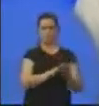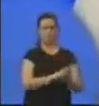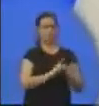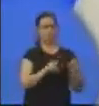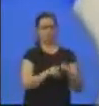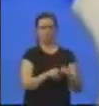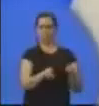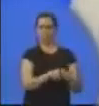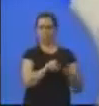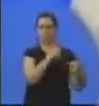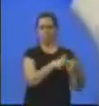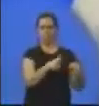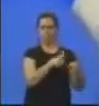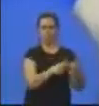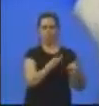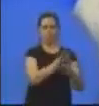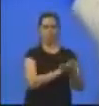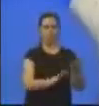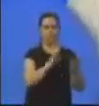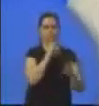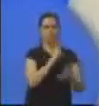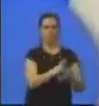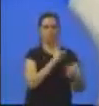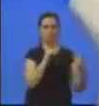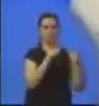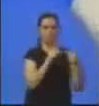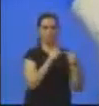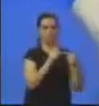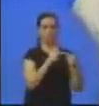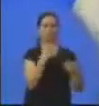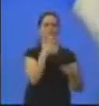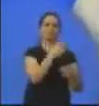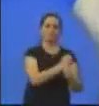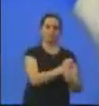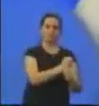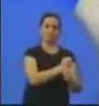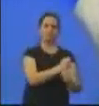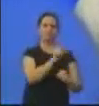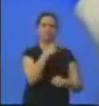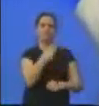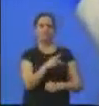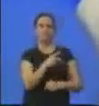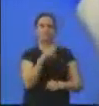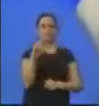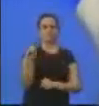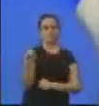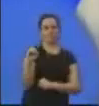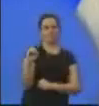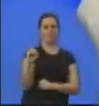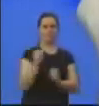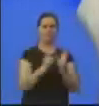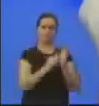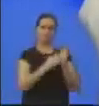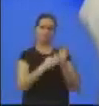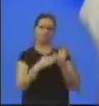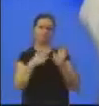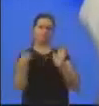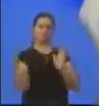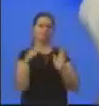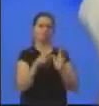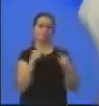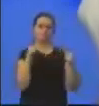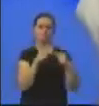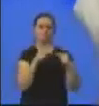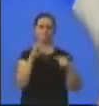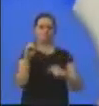O resultado vai ser, quando eu faço a conta, ele está indo para zero, por números menores do que zero, mas está indo